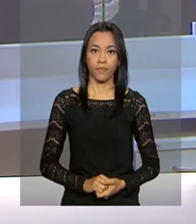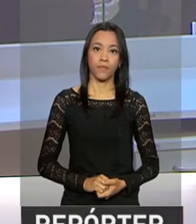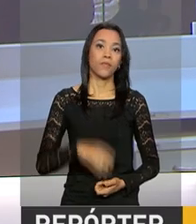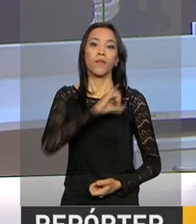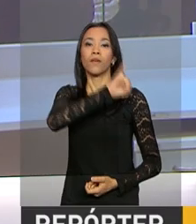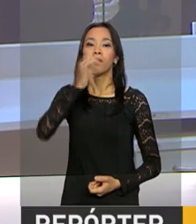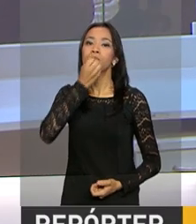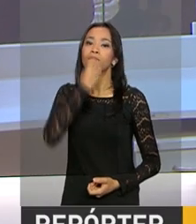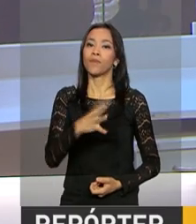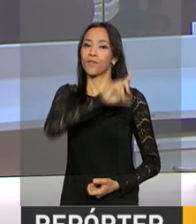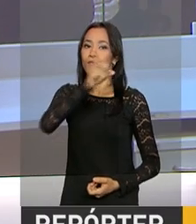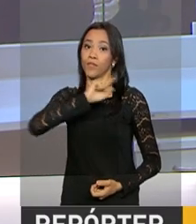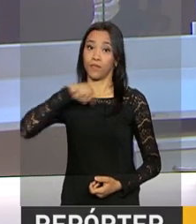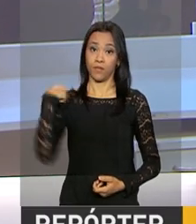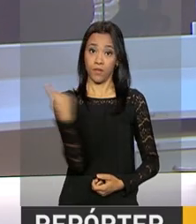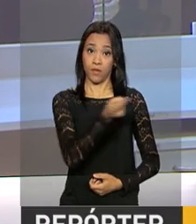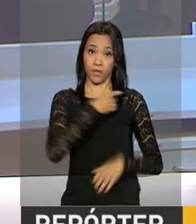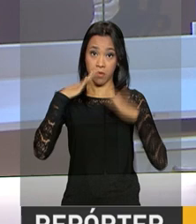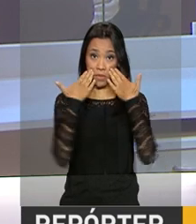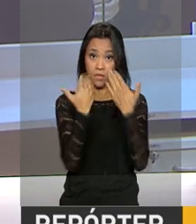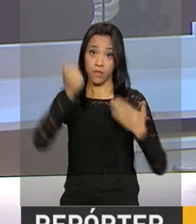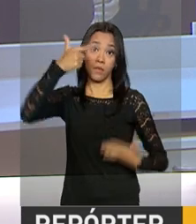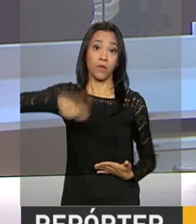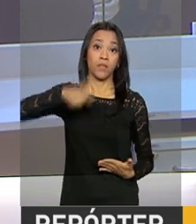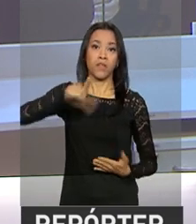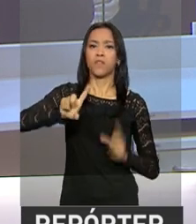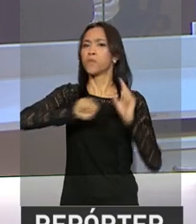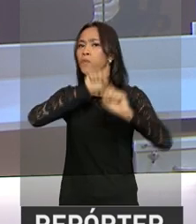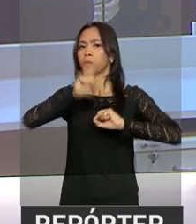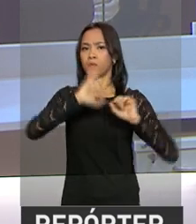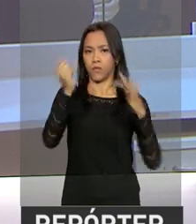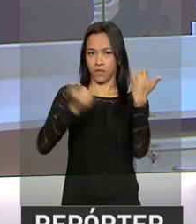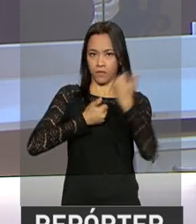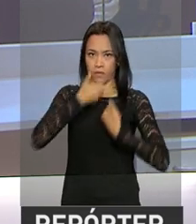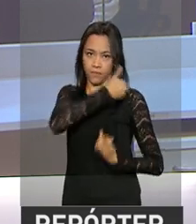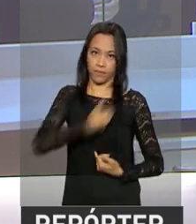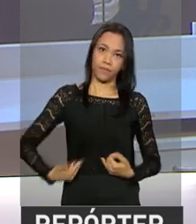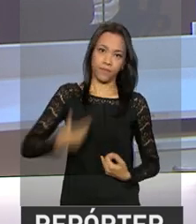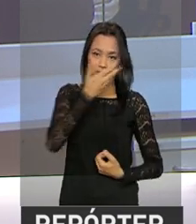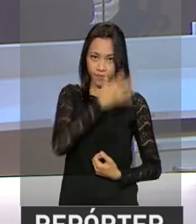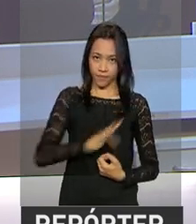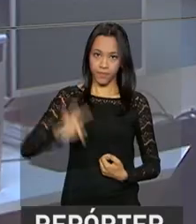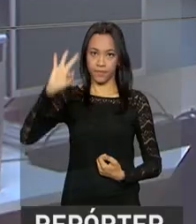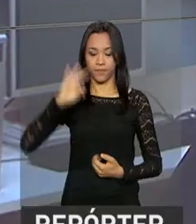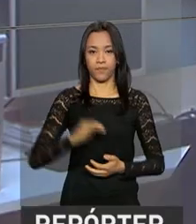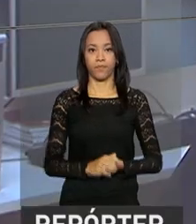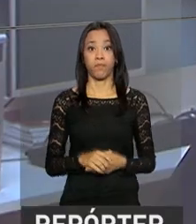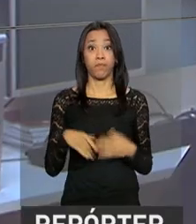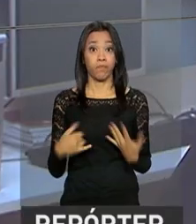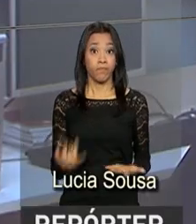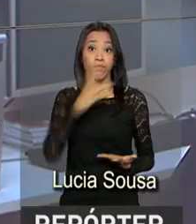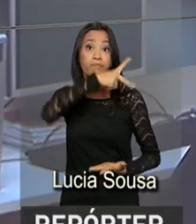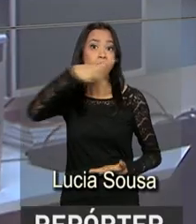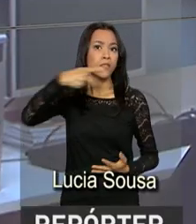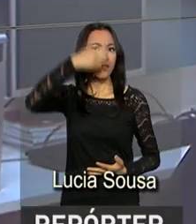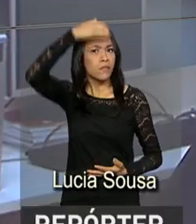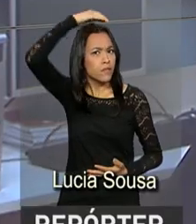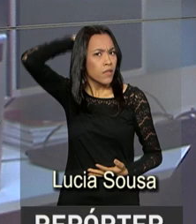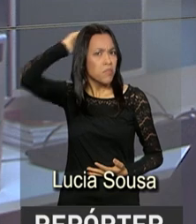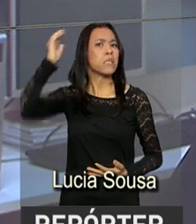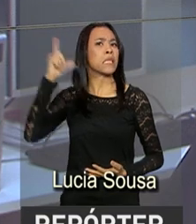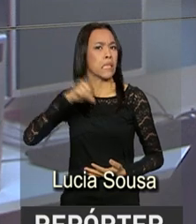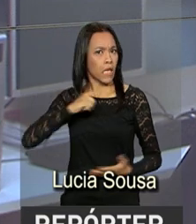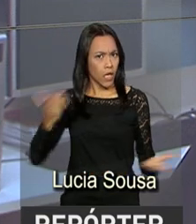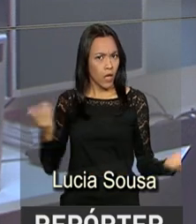Olá bom dia para você estamos de volta com o repórter NBR e as notícias do governo federal o presidente Michel Temer